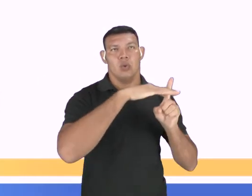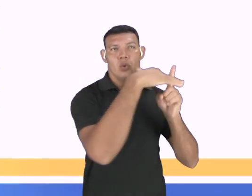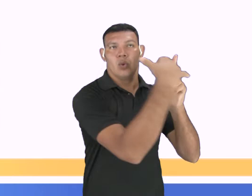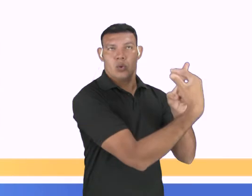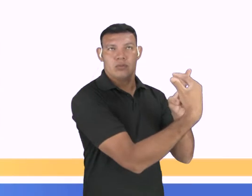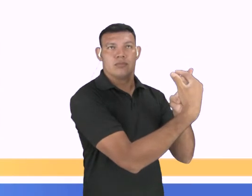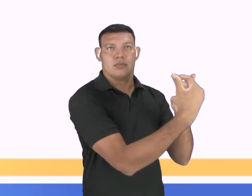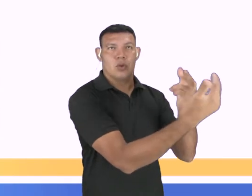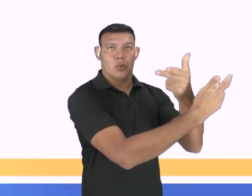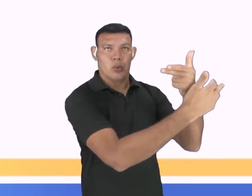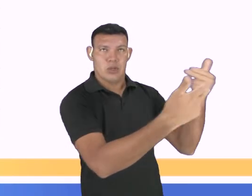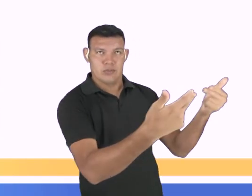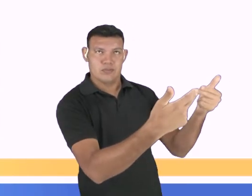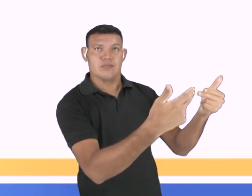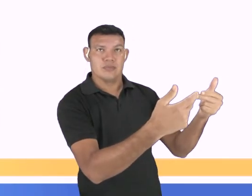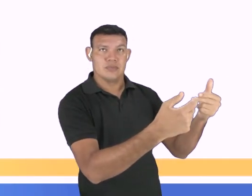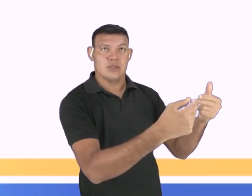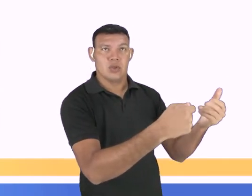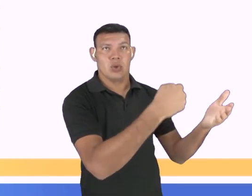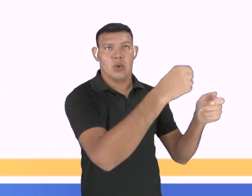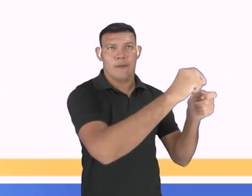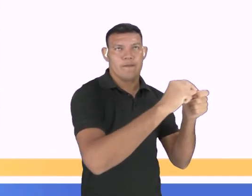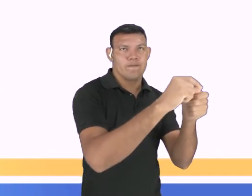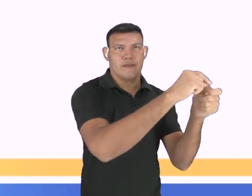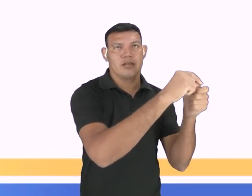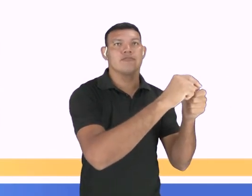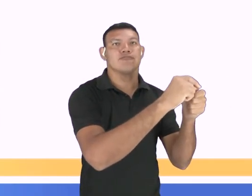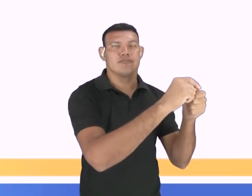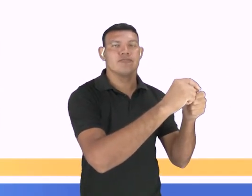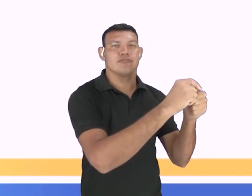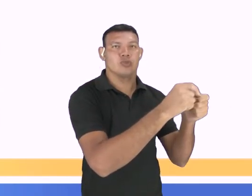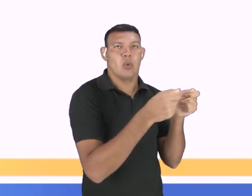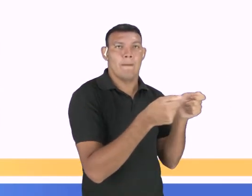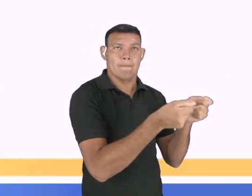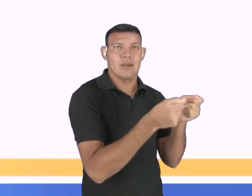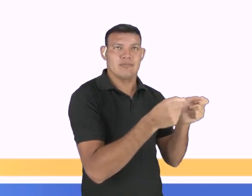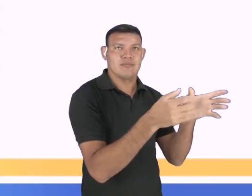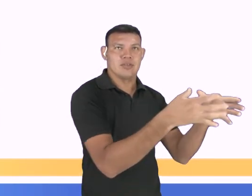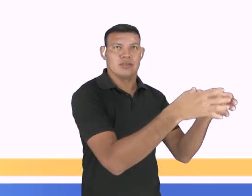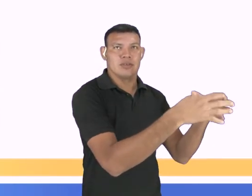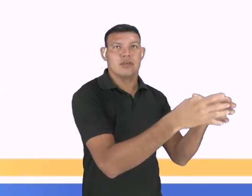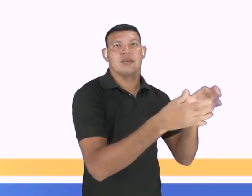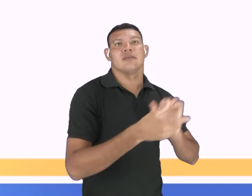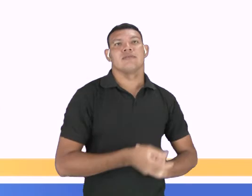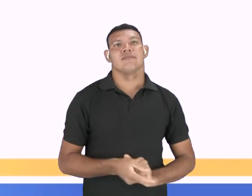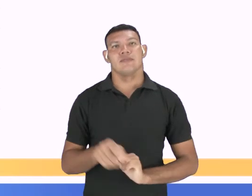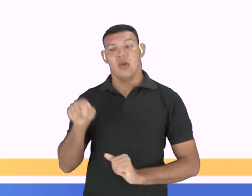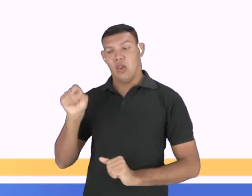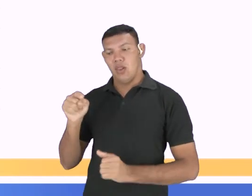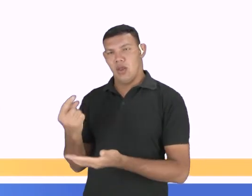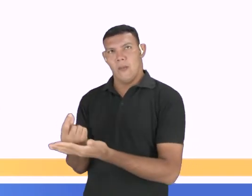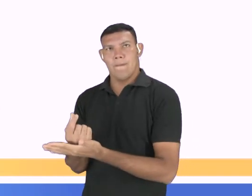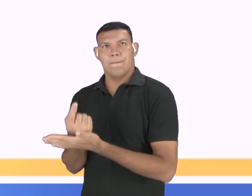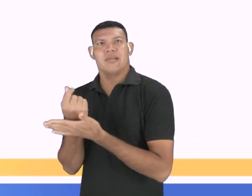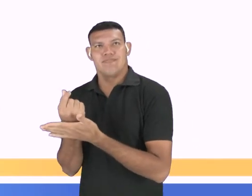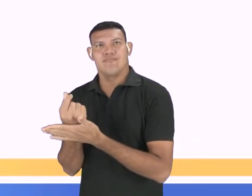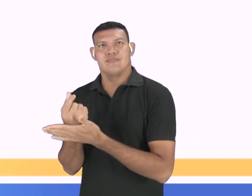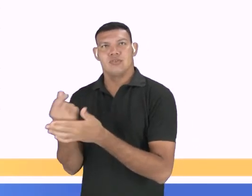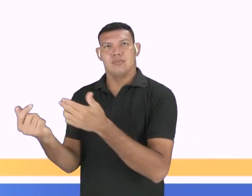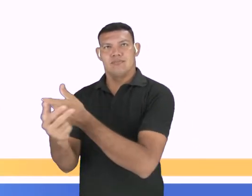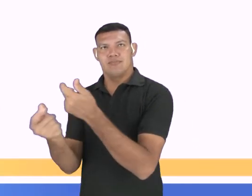meios de produção sob controle de coletividades em diferentes graus. Capitalista, meio de produção sob controle de